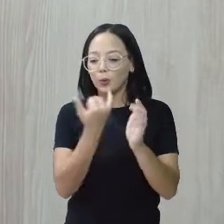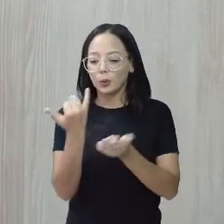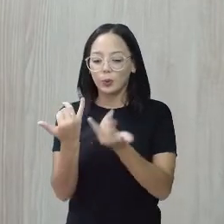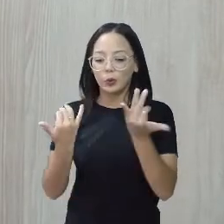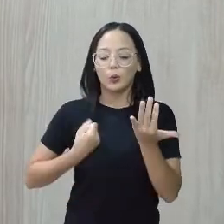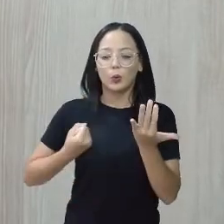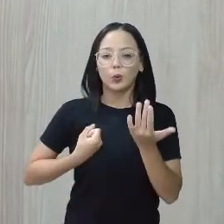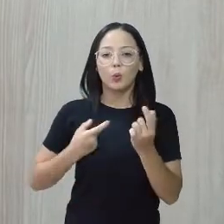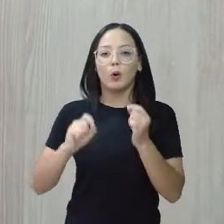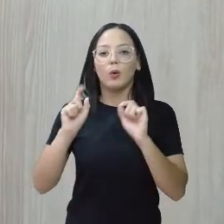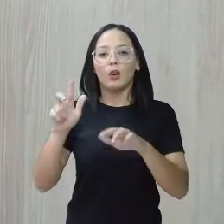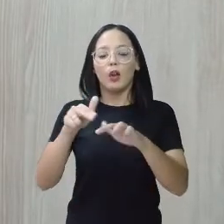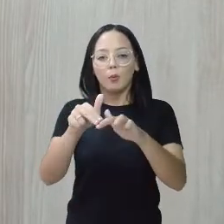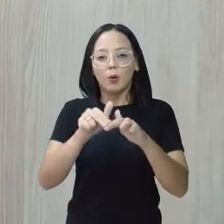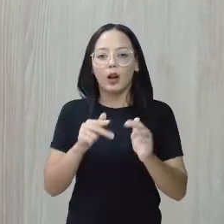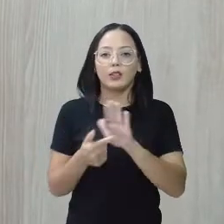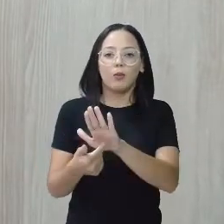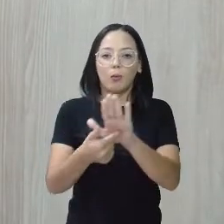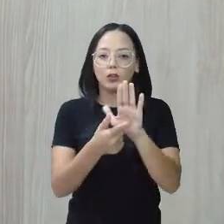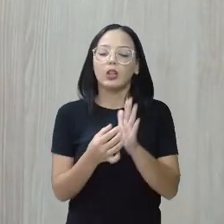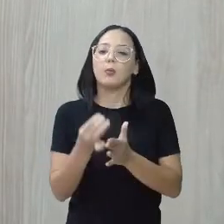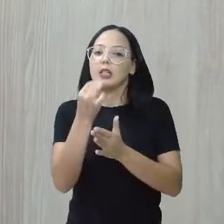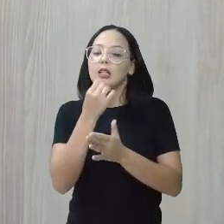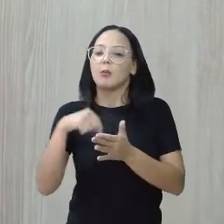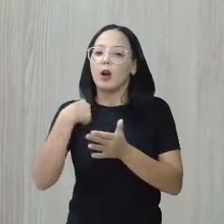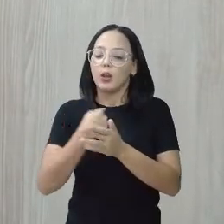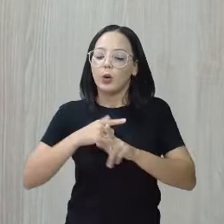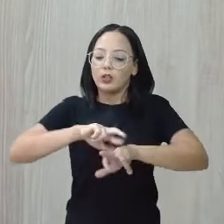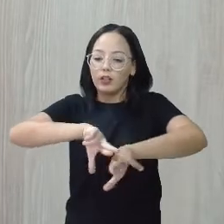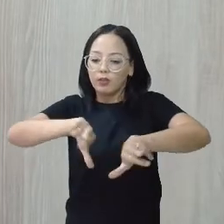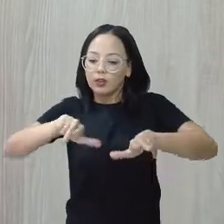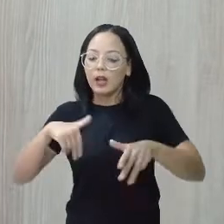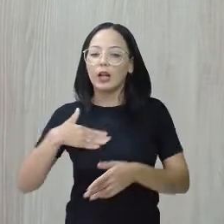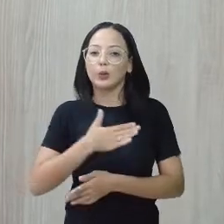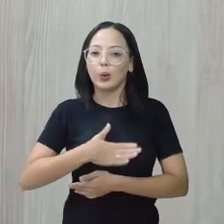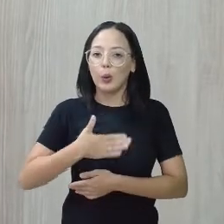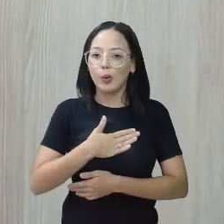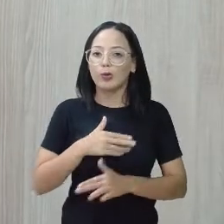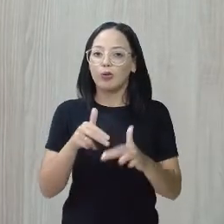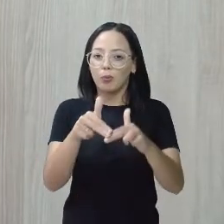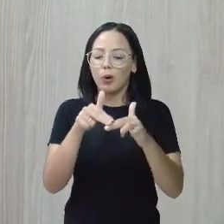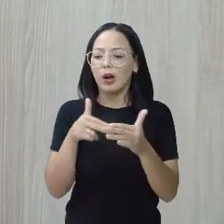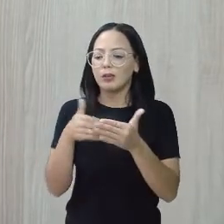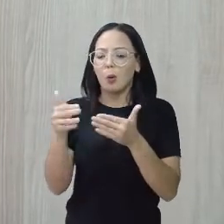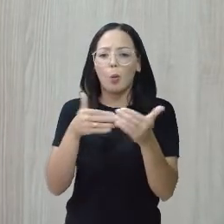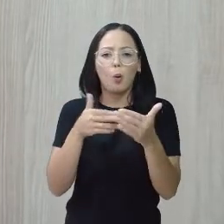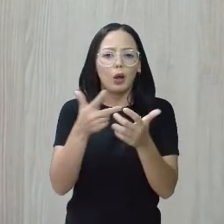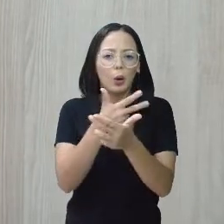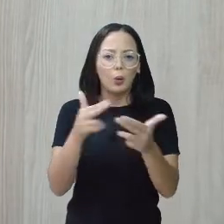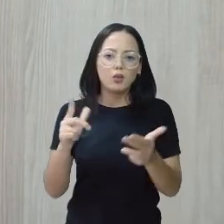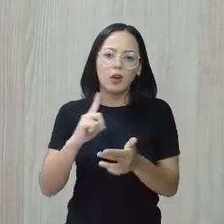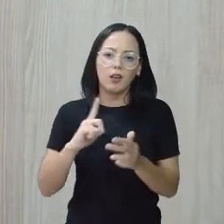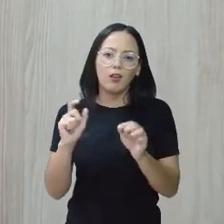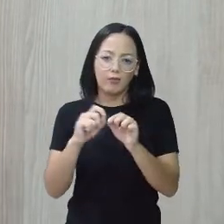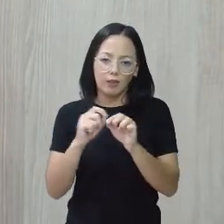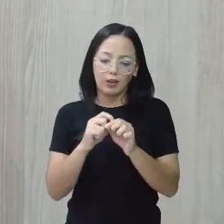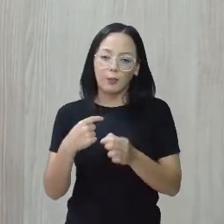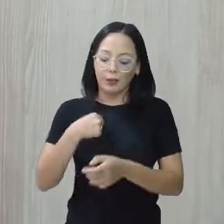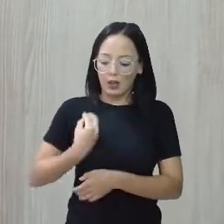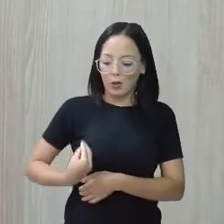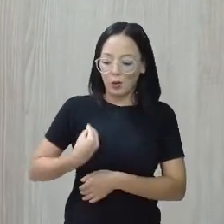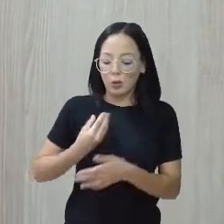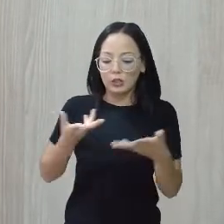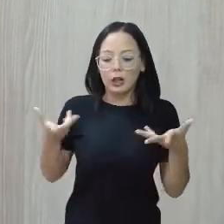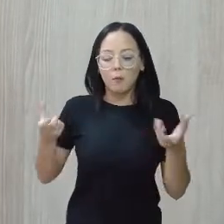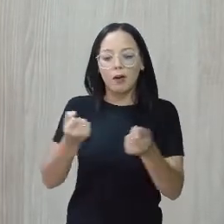dados, servem exatamente para mostrar a nossa diversidade, a diversidade de gostos em relação a qualquer coisa que seja, né? Eu estou aqui